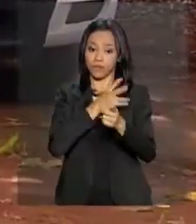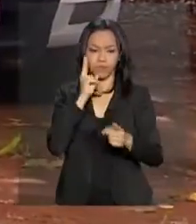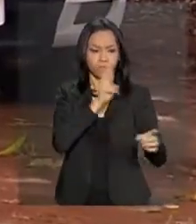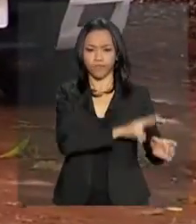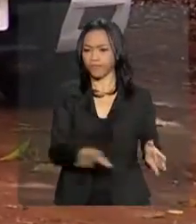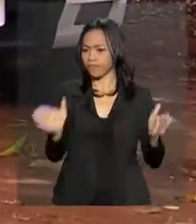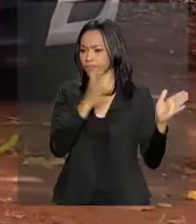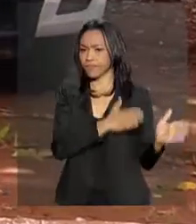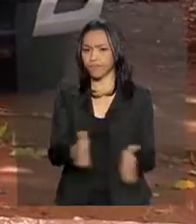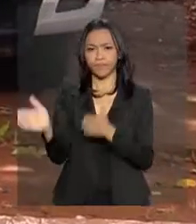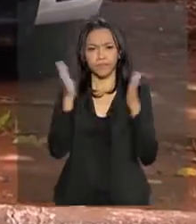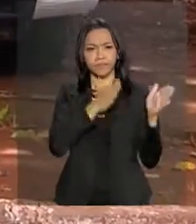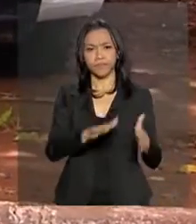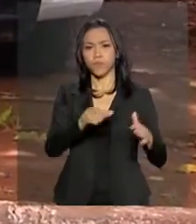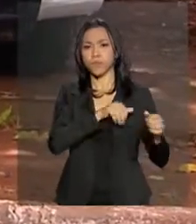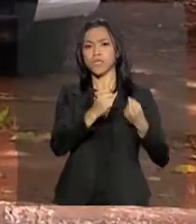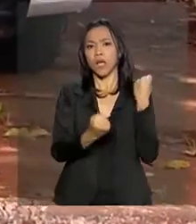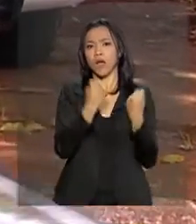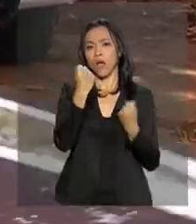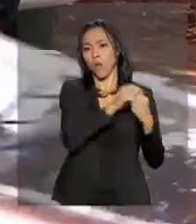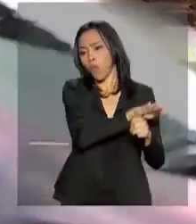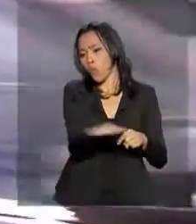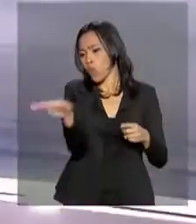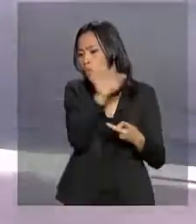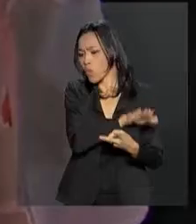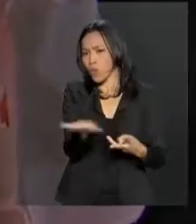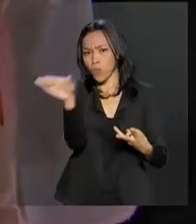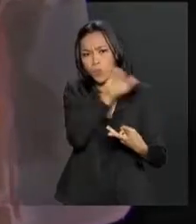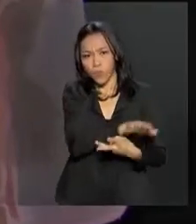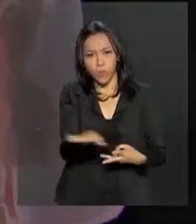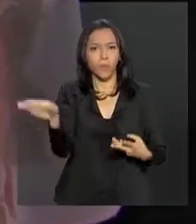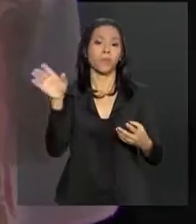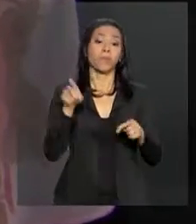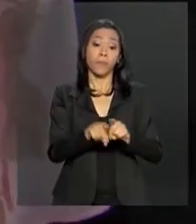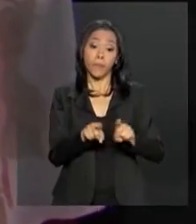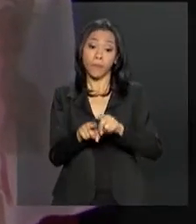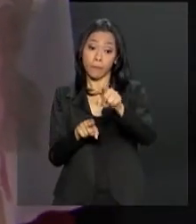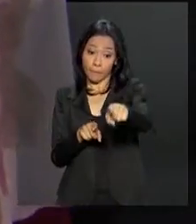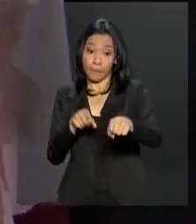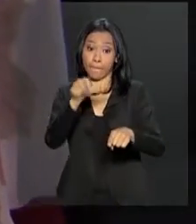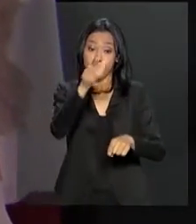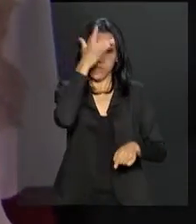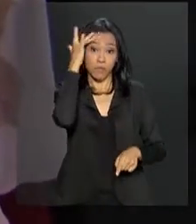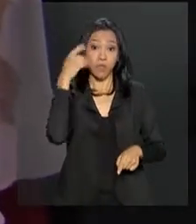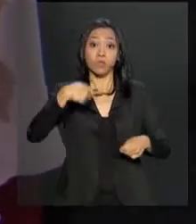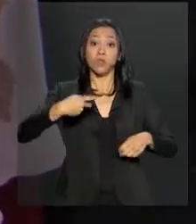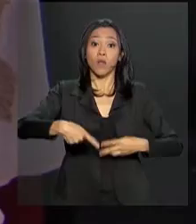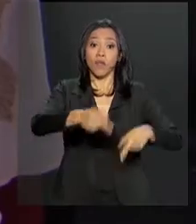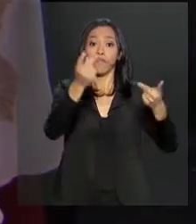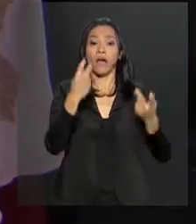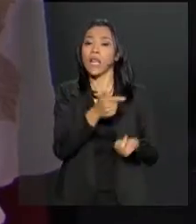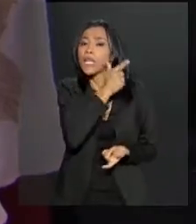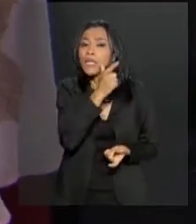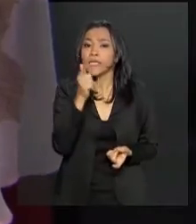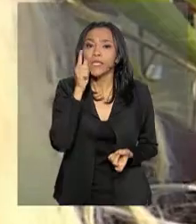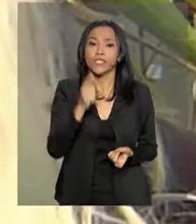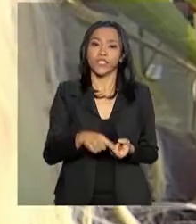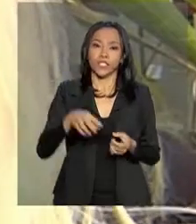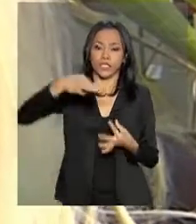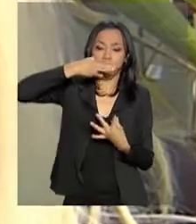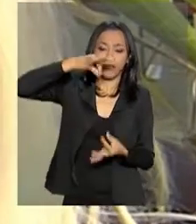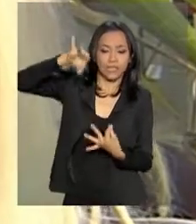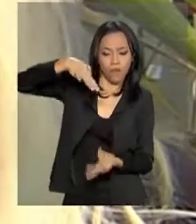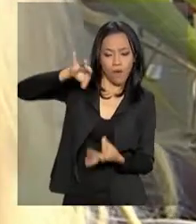e a segurança nas regiões próximas dos locais de prova. Os candidatos tiveram que levar os lanches em sacolas transparentes.